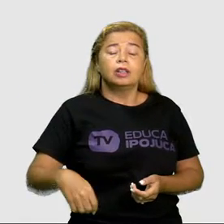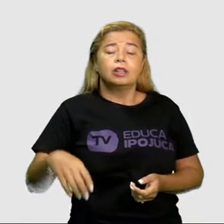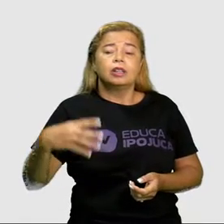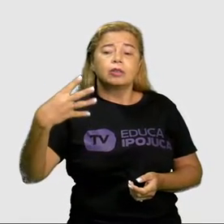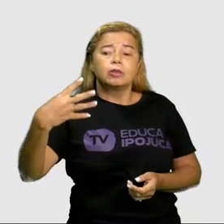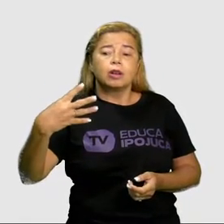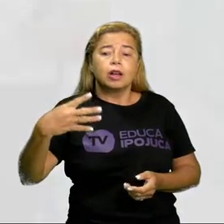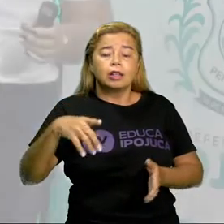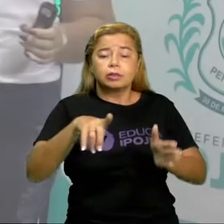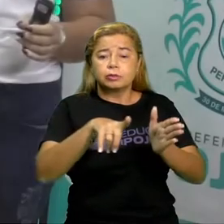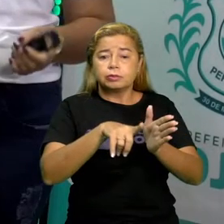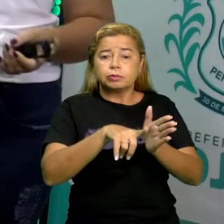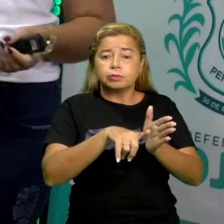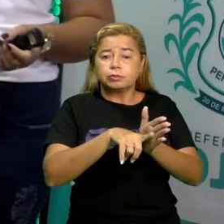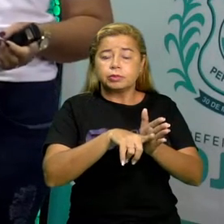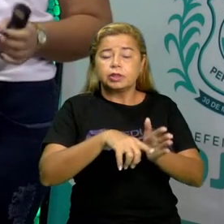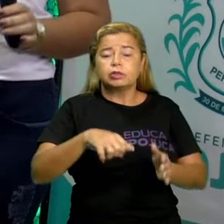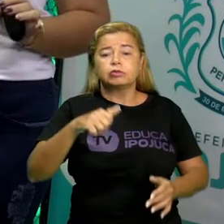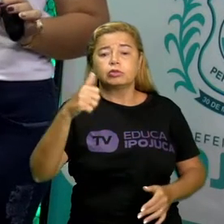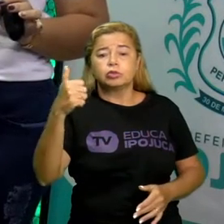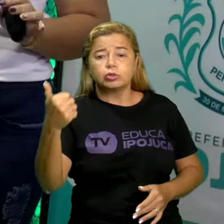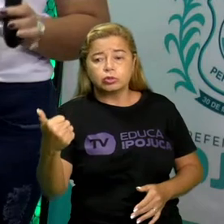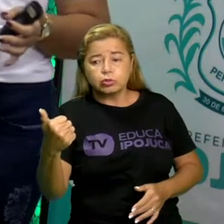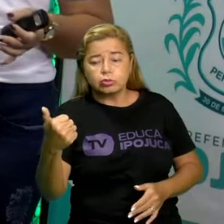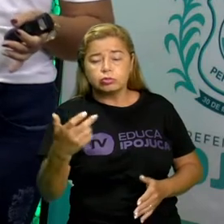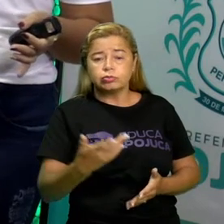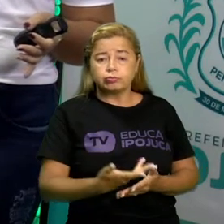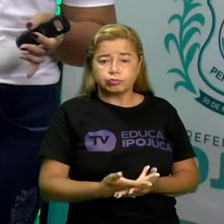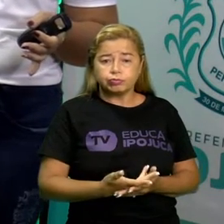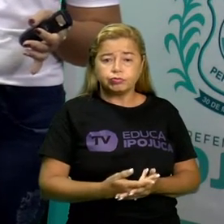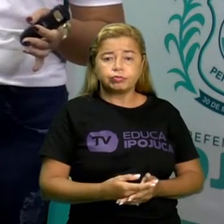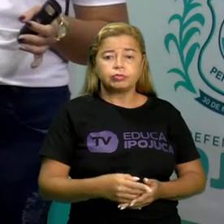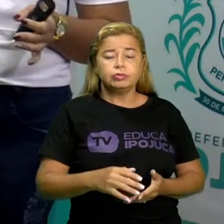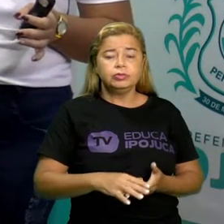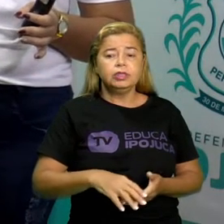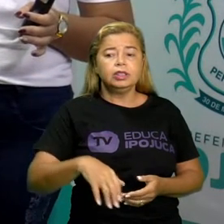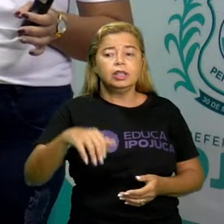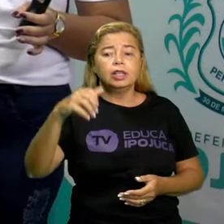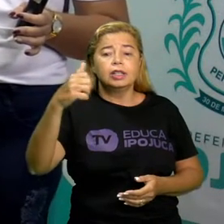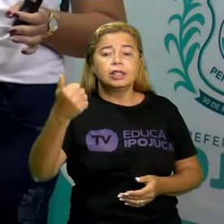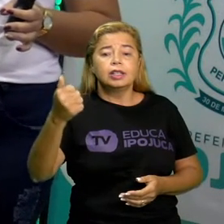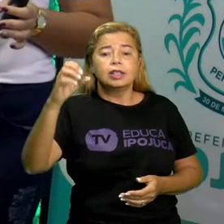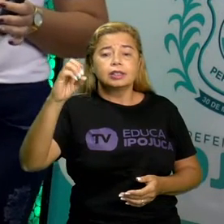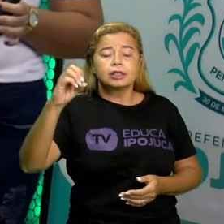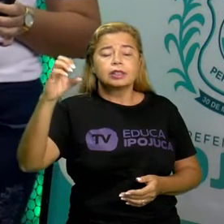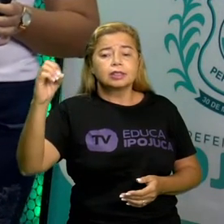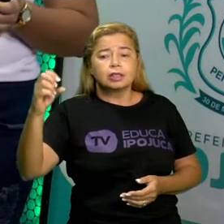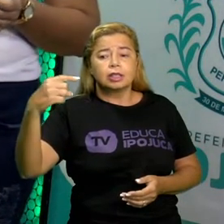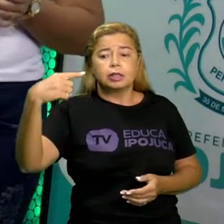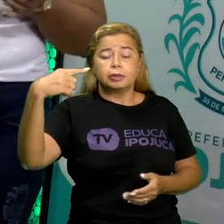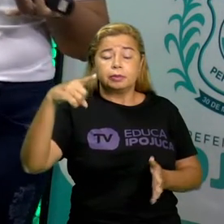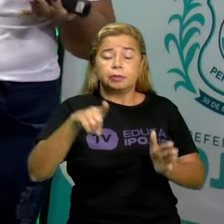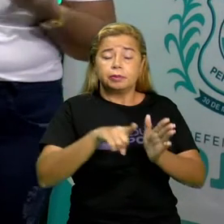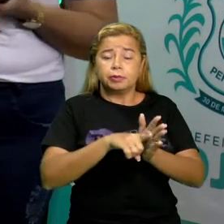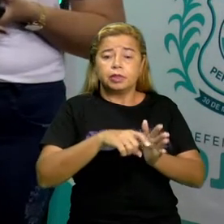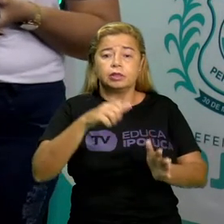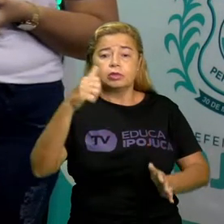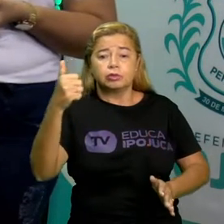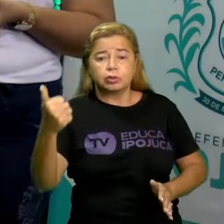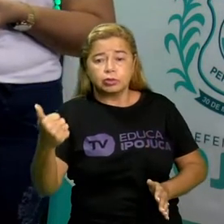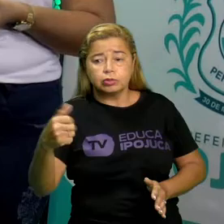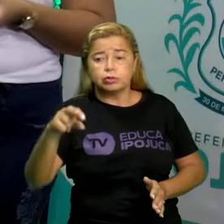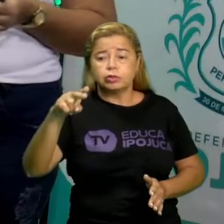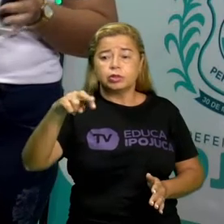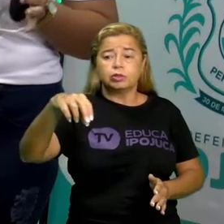1 se eu tirei um eu tenho antecessor sem se eu tiro um eu fico com 99 se 99 eu tiro